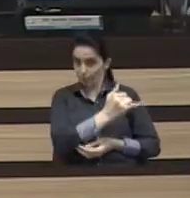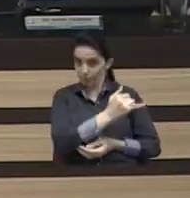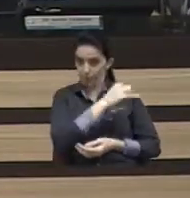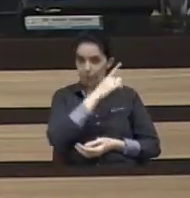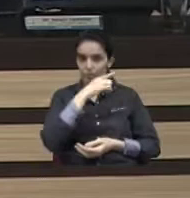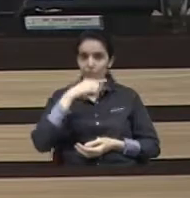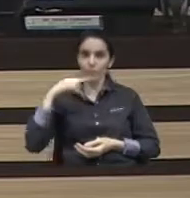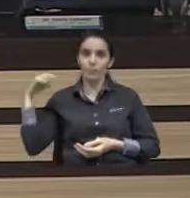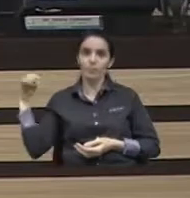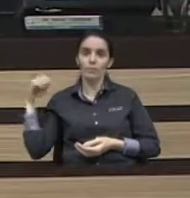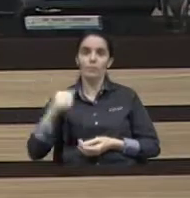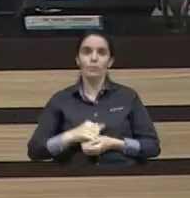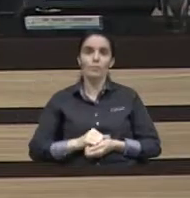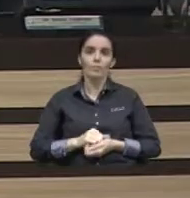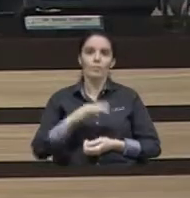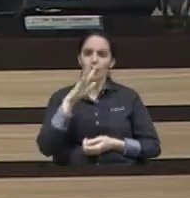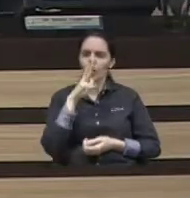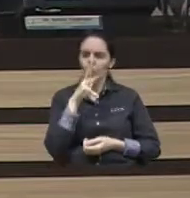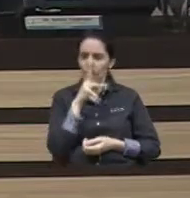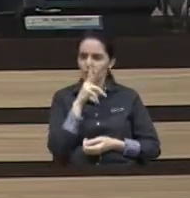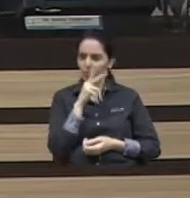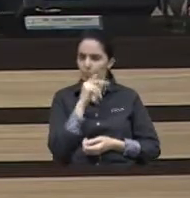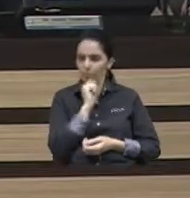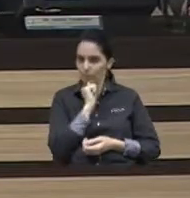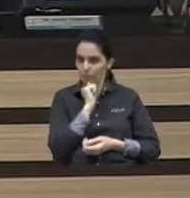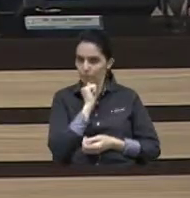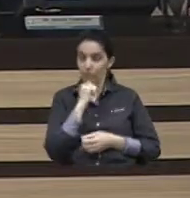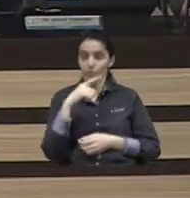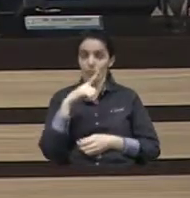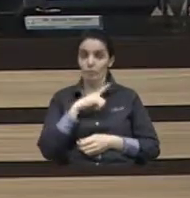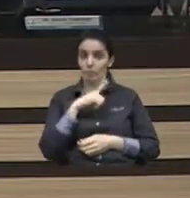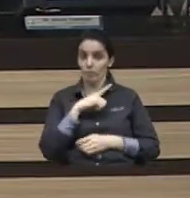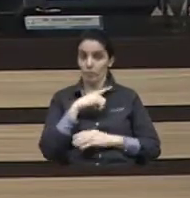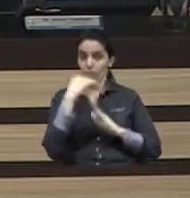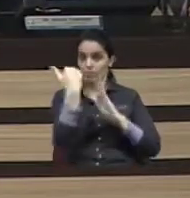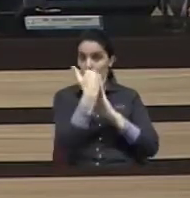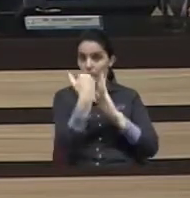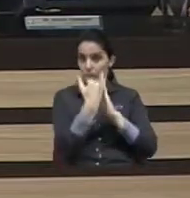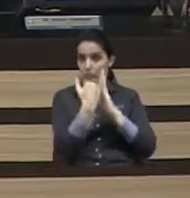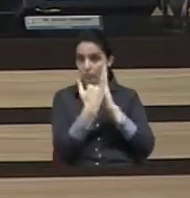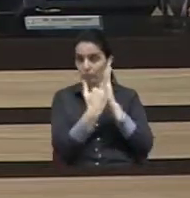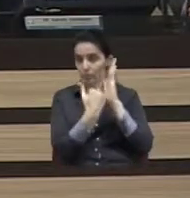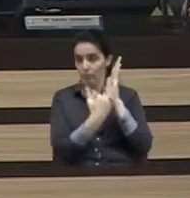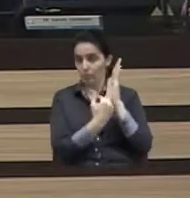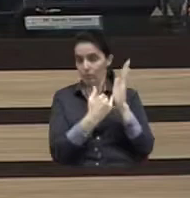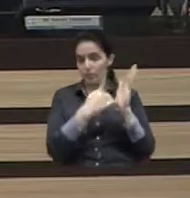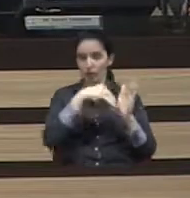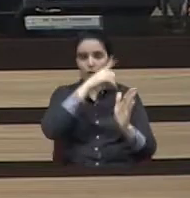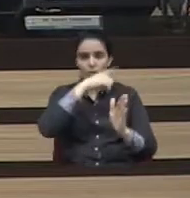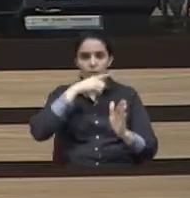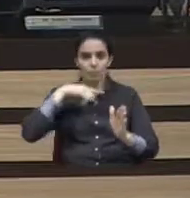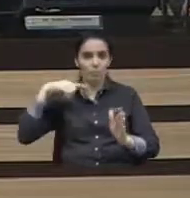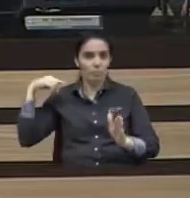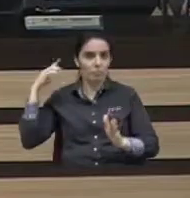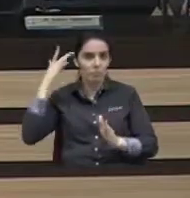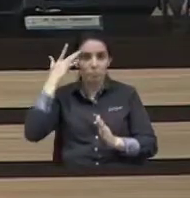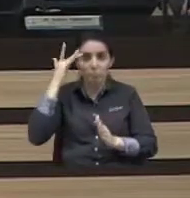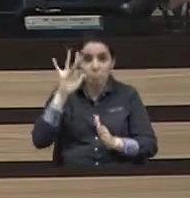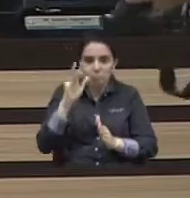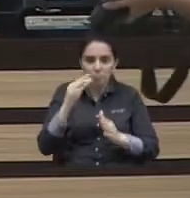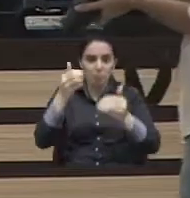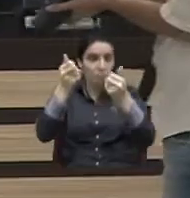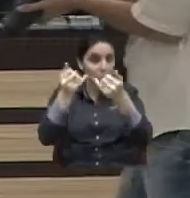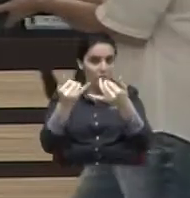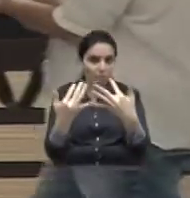intensa demora, lá, existe um programa que eu não vou, né, saber explicar como me chegou, que a prioridade